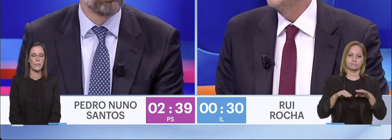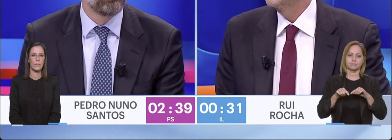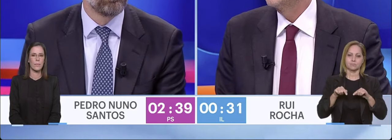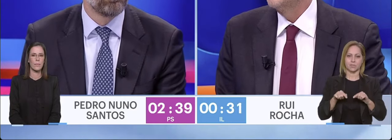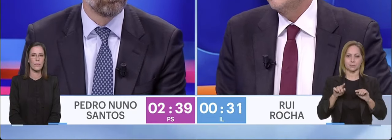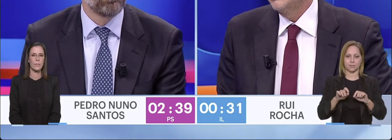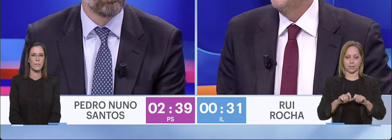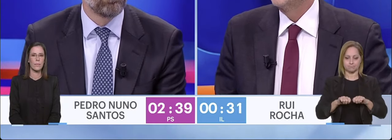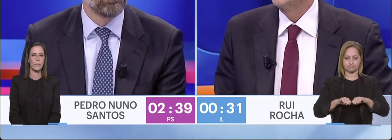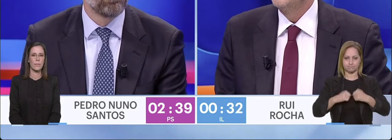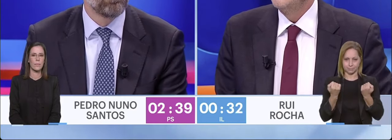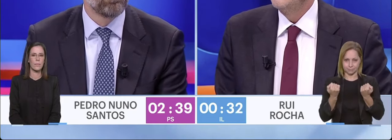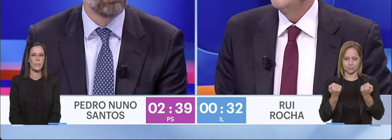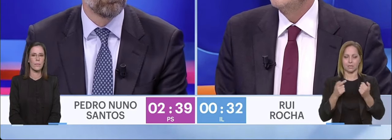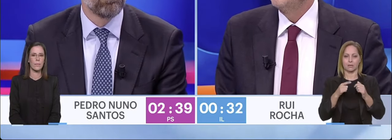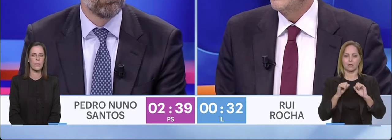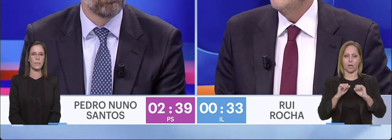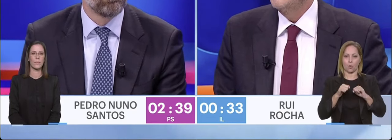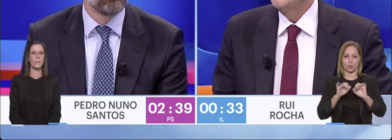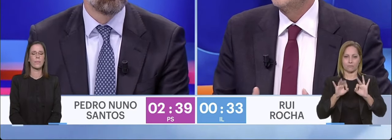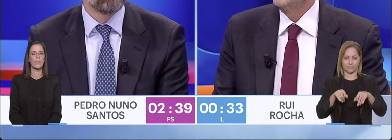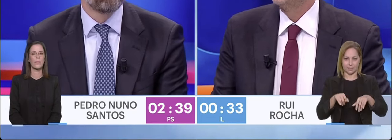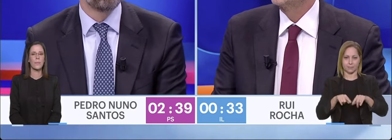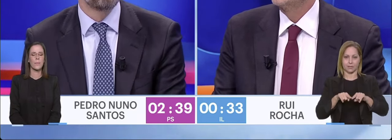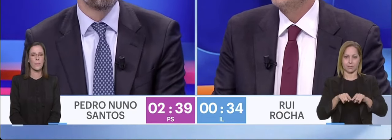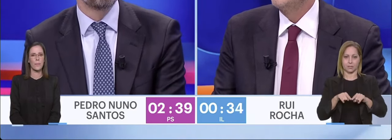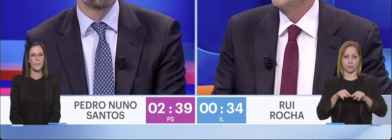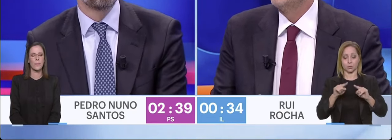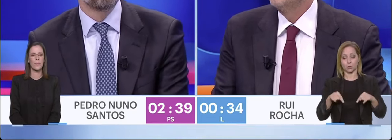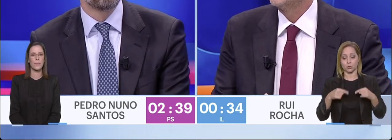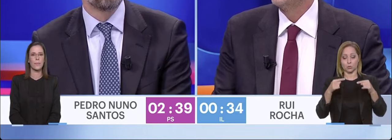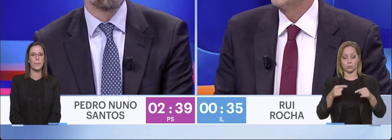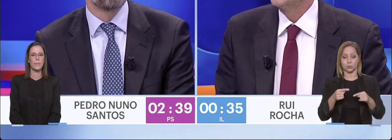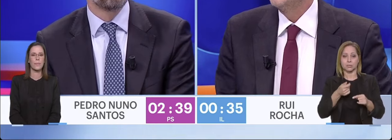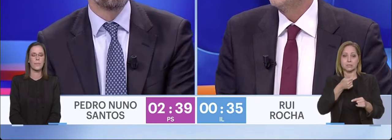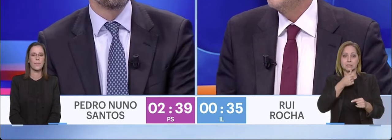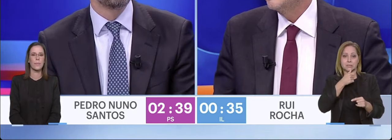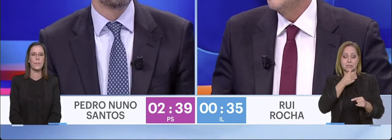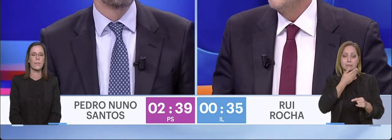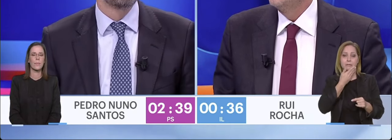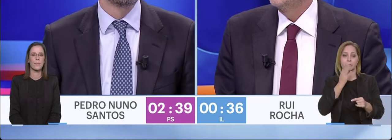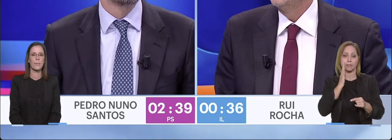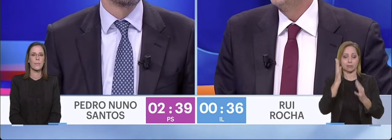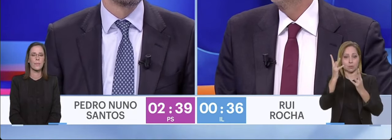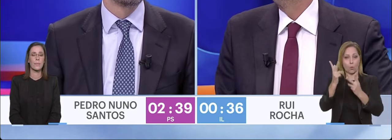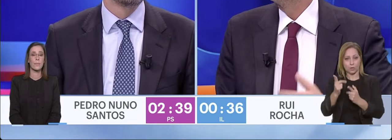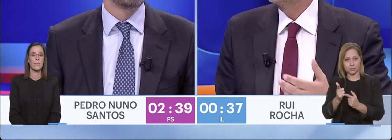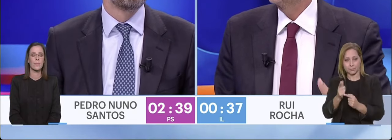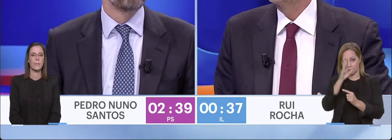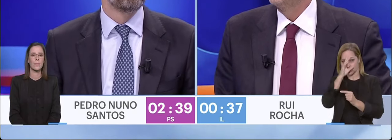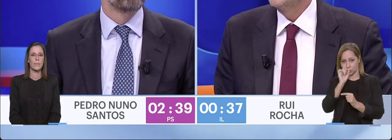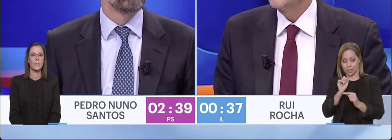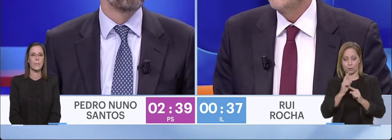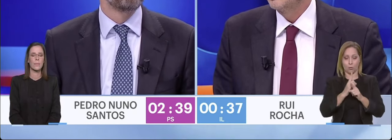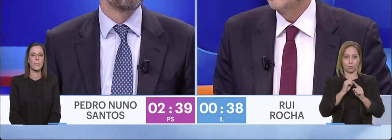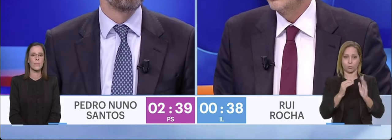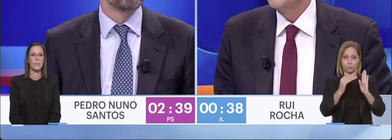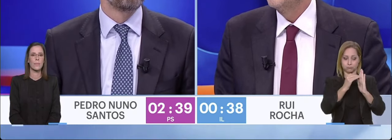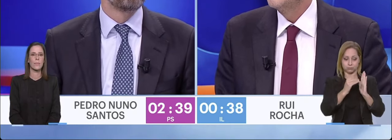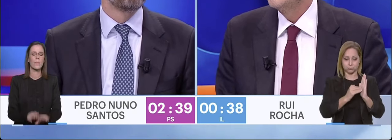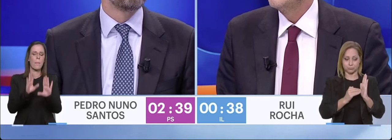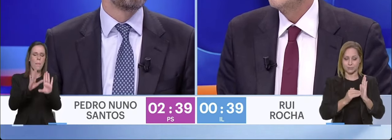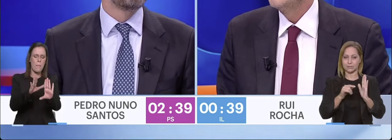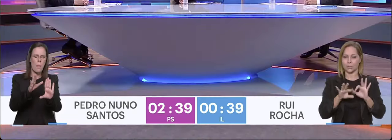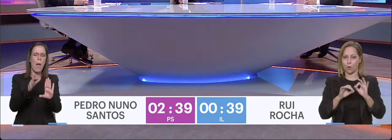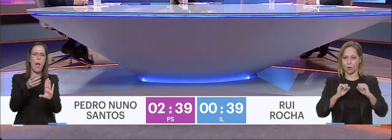romper primeiro esse acordo e depois e de tomar as decisões que tomamos em função do orçamento também porque ele não reproduzia aquilo que eram os termos do acordo